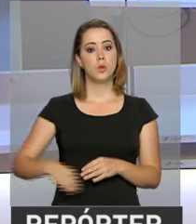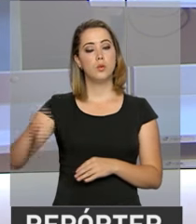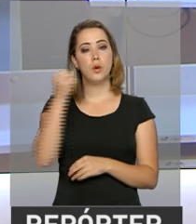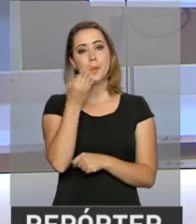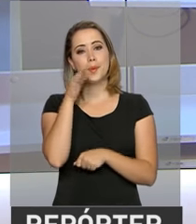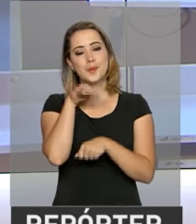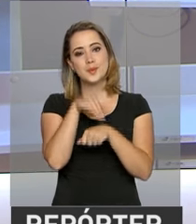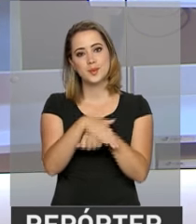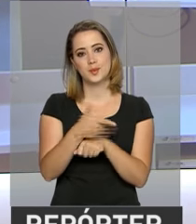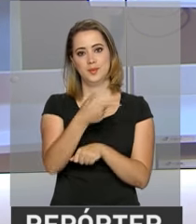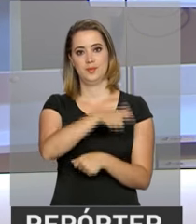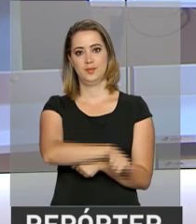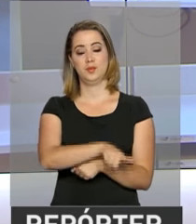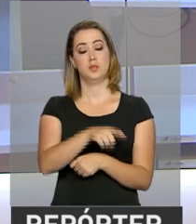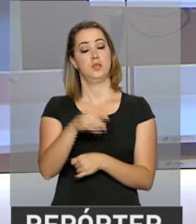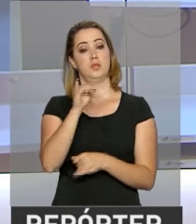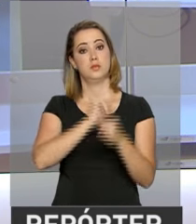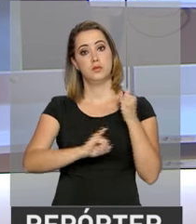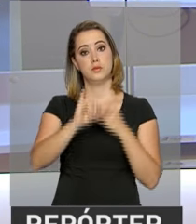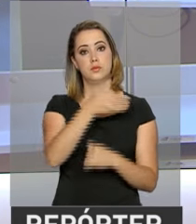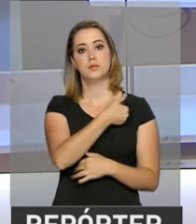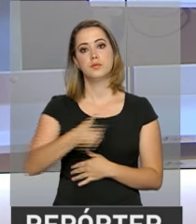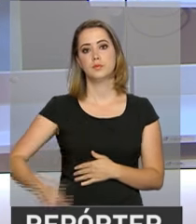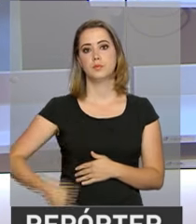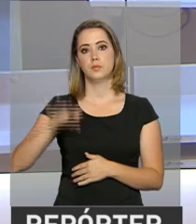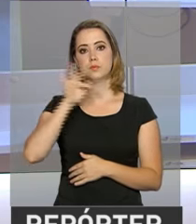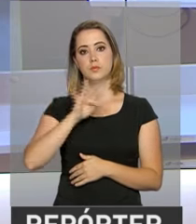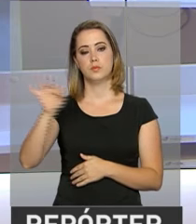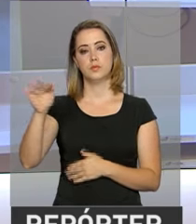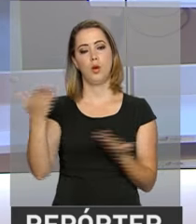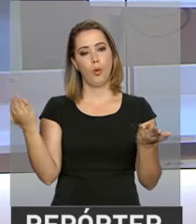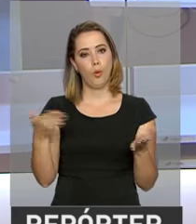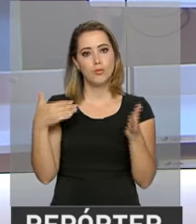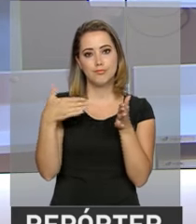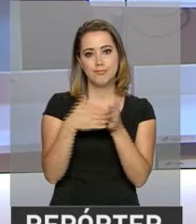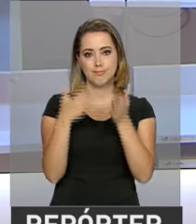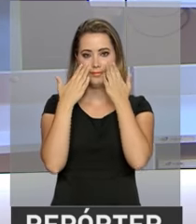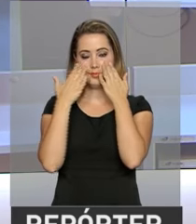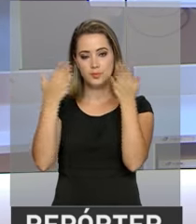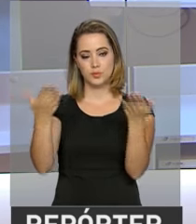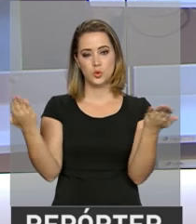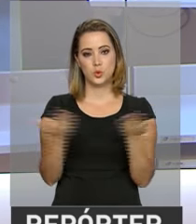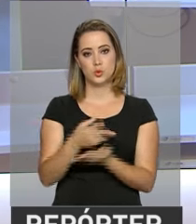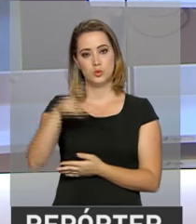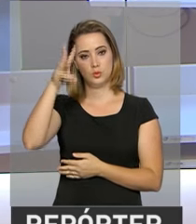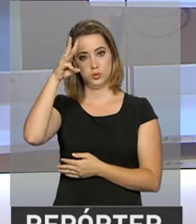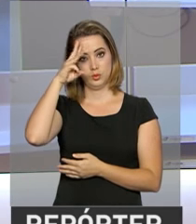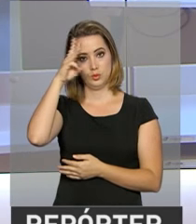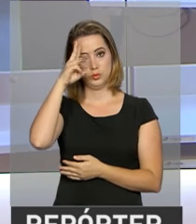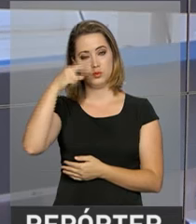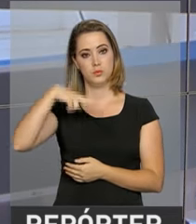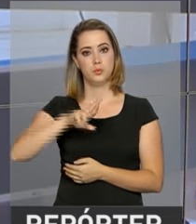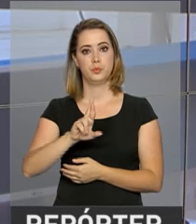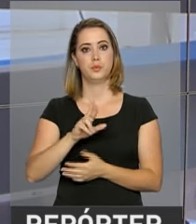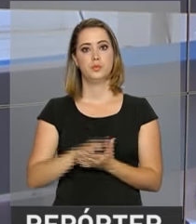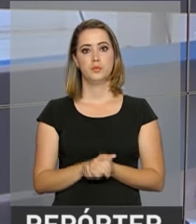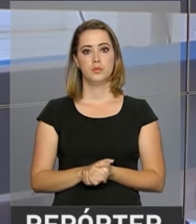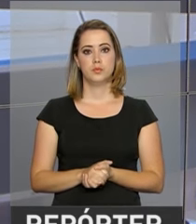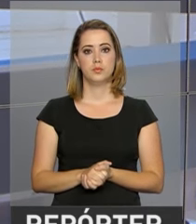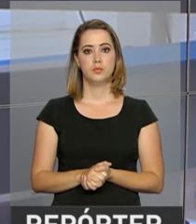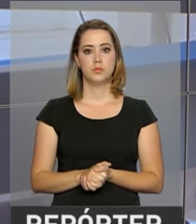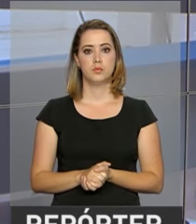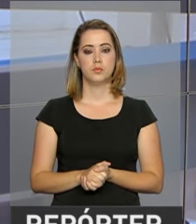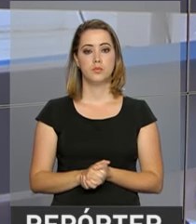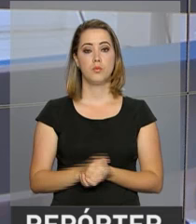Olá, boa noite. Estamos de volta com as notícias do governo federal na última edição desta terça-feira do Repórter NBR.